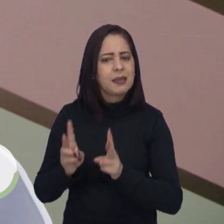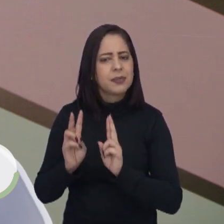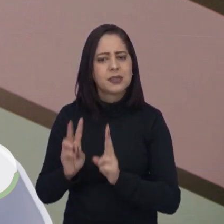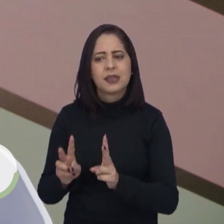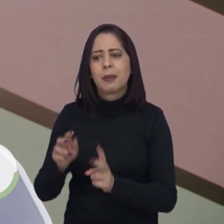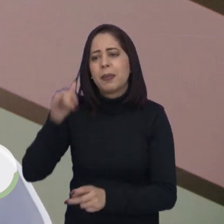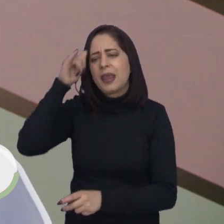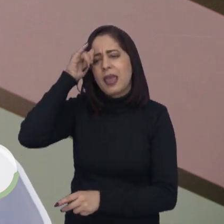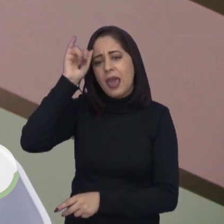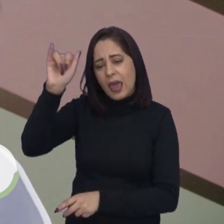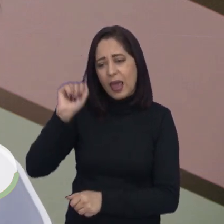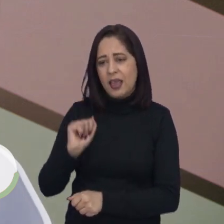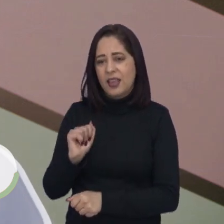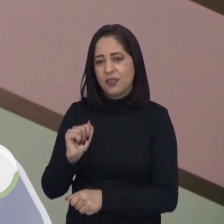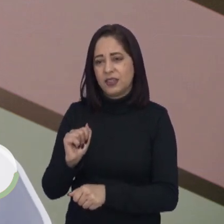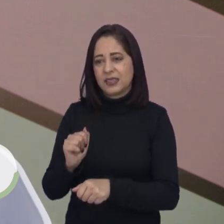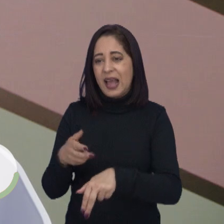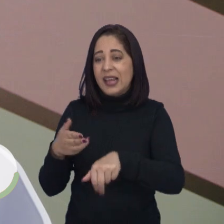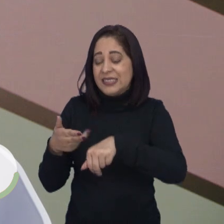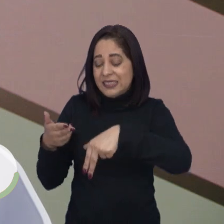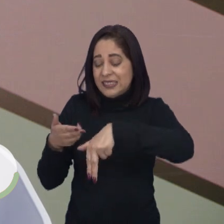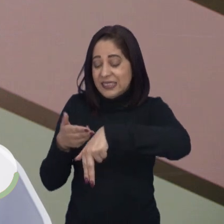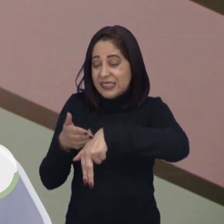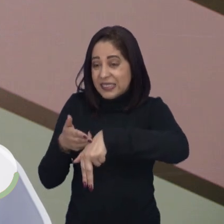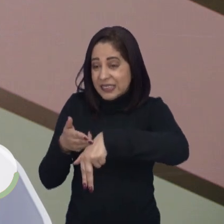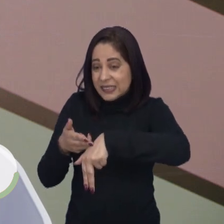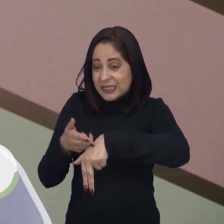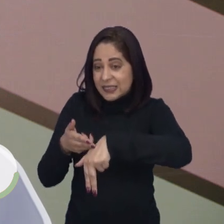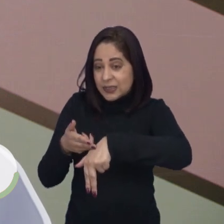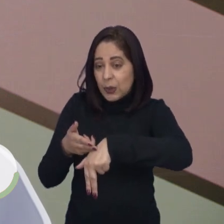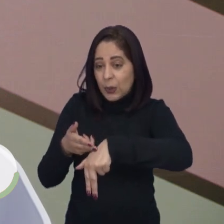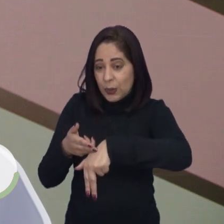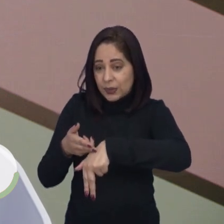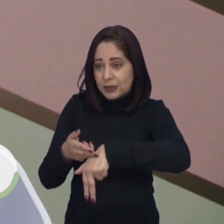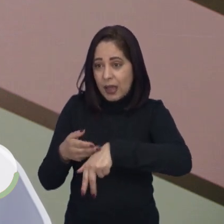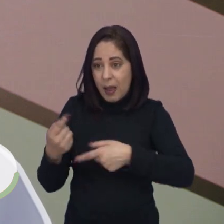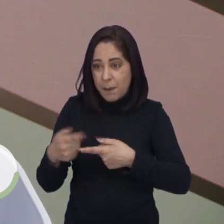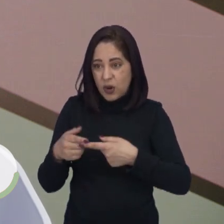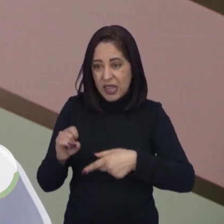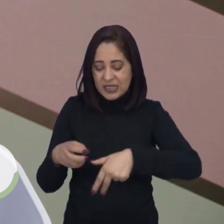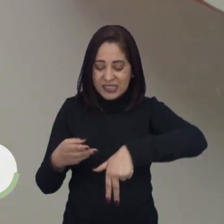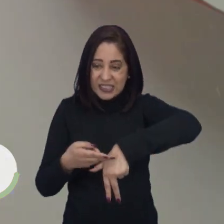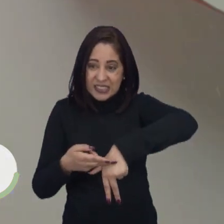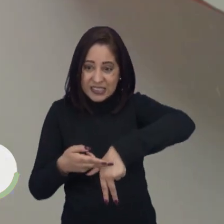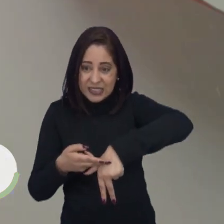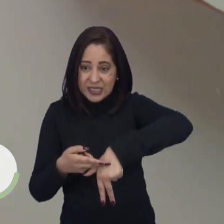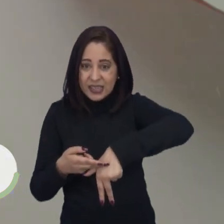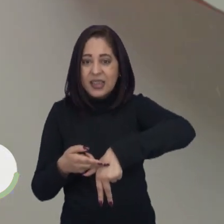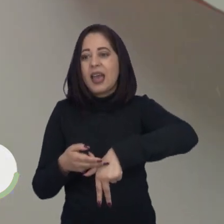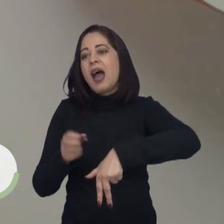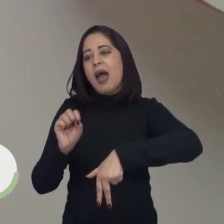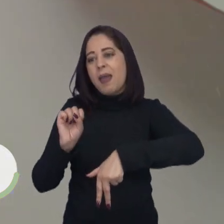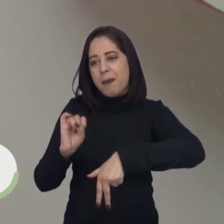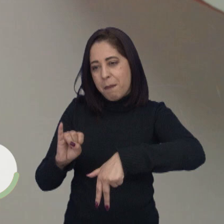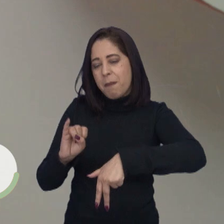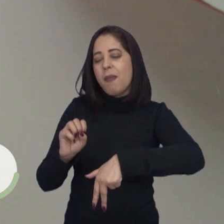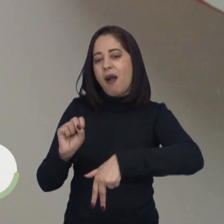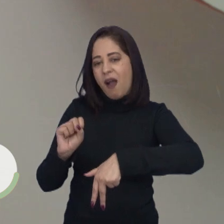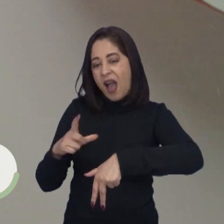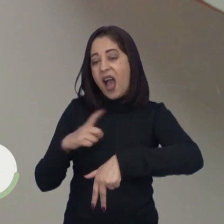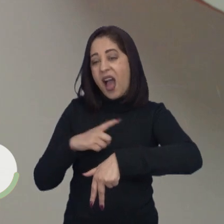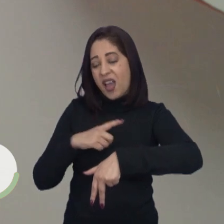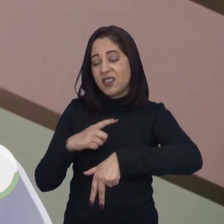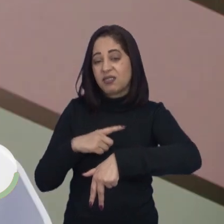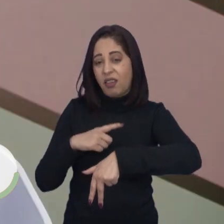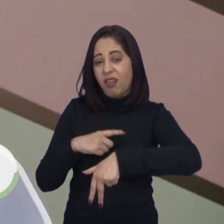tentar evitar traumas na sua pele, porque a gente sabe que o trauma desencadeia um fenômeno chamado fenômeno de